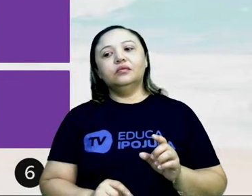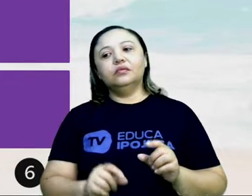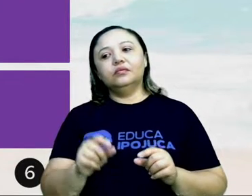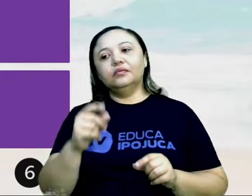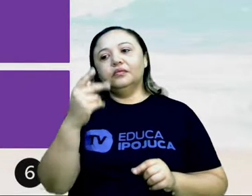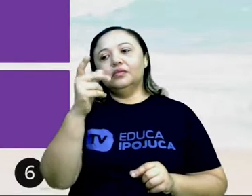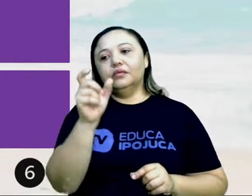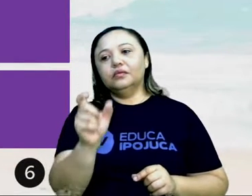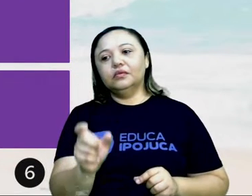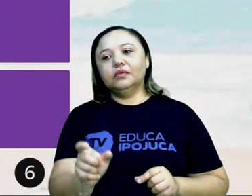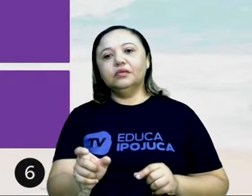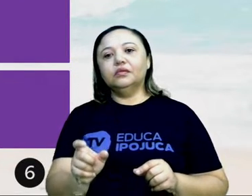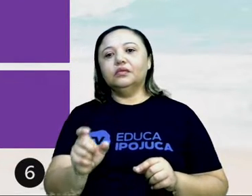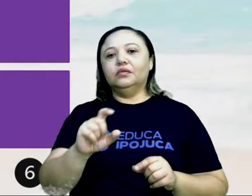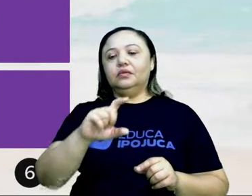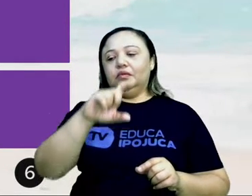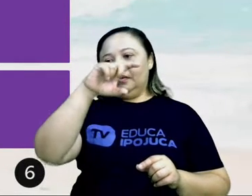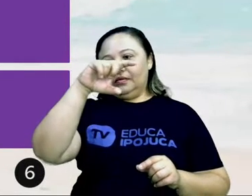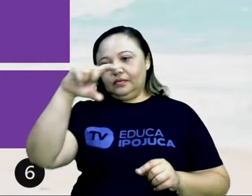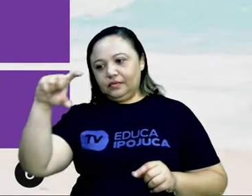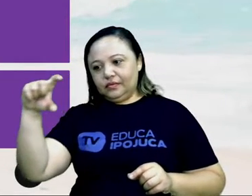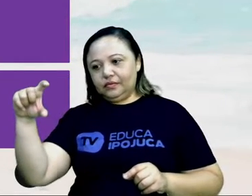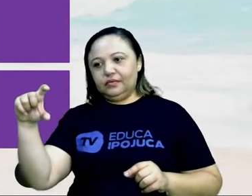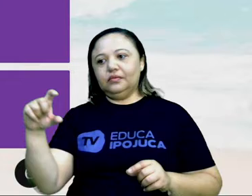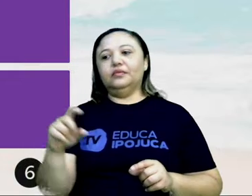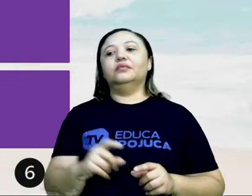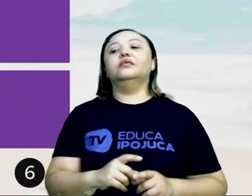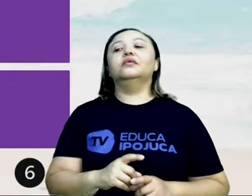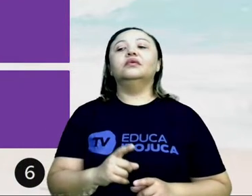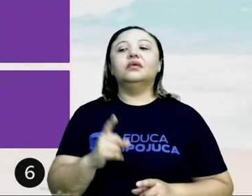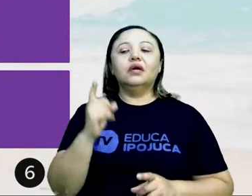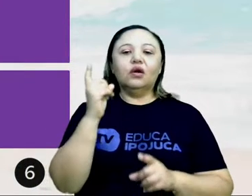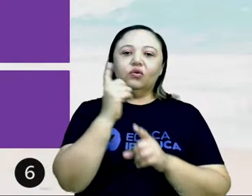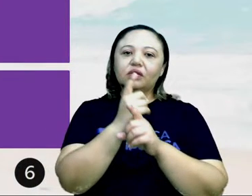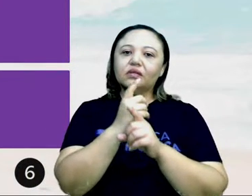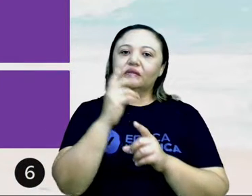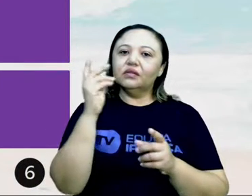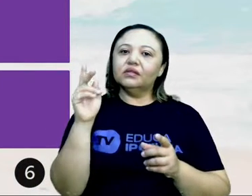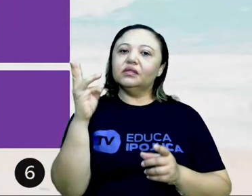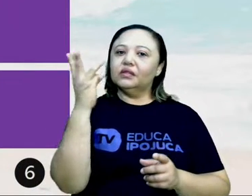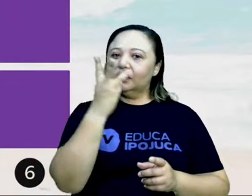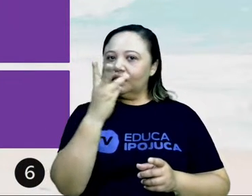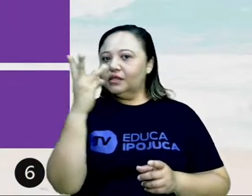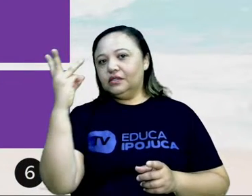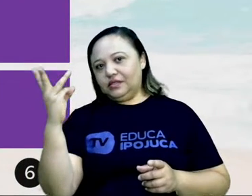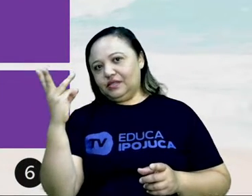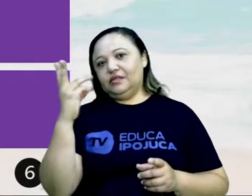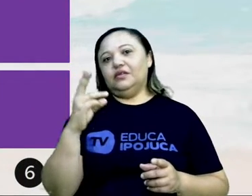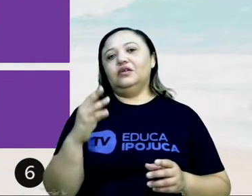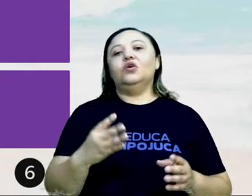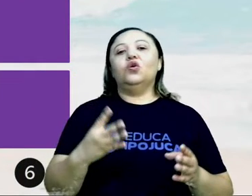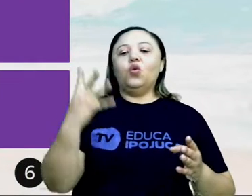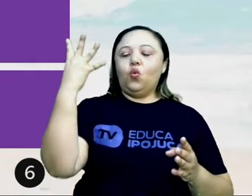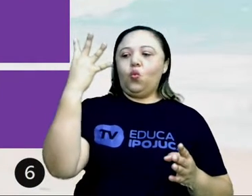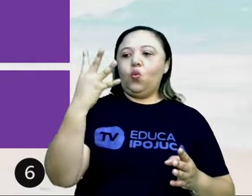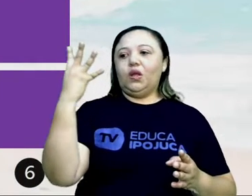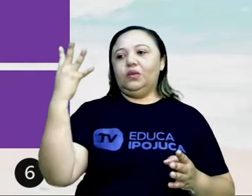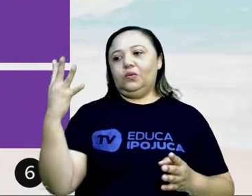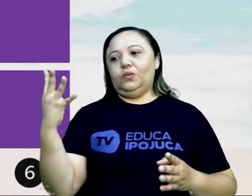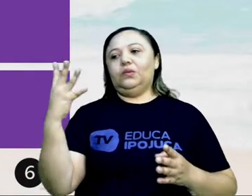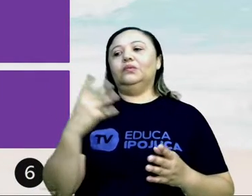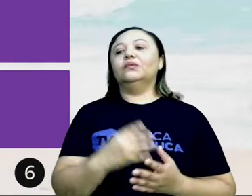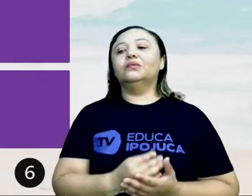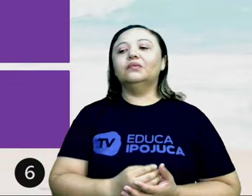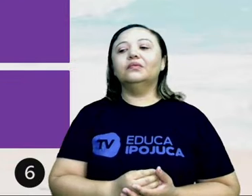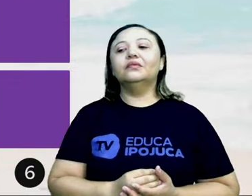na segunda linha como na segunda coluna. Vai acontecer o mesmo com a 3, 3 aqui e com a 4, 4 aqui.